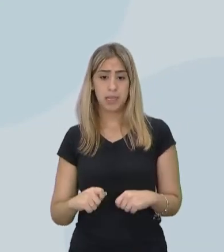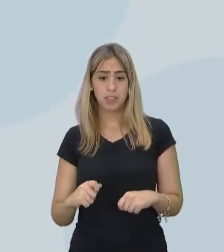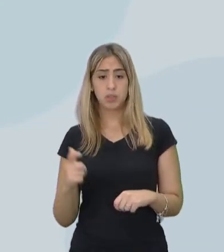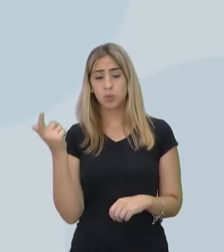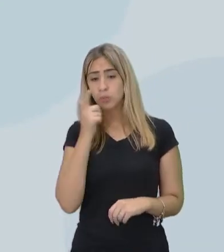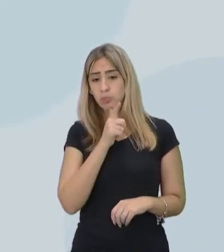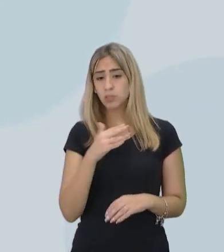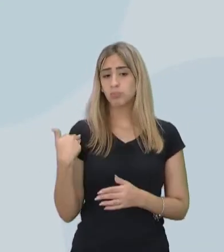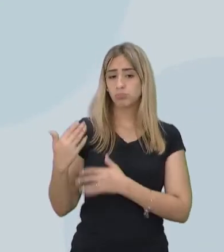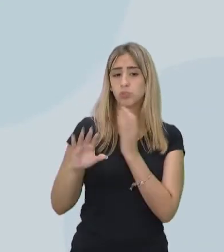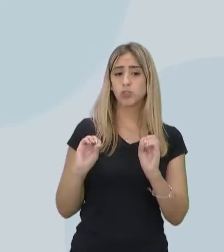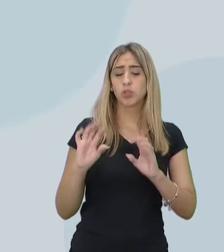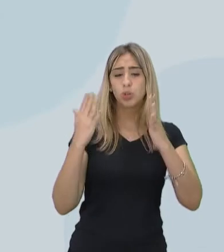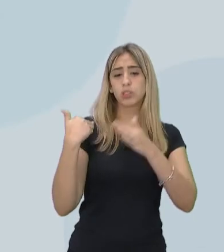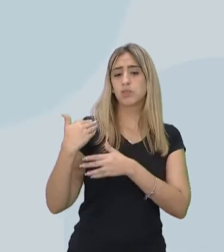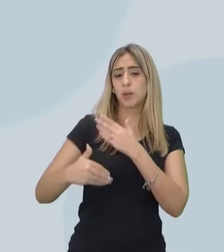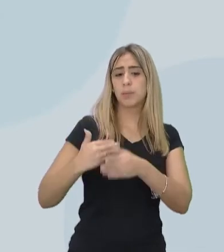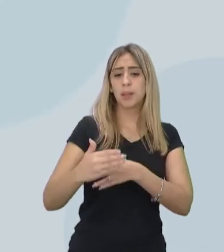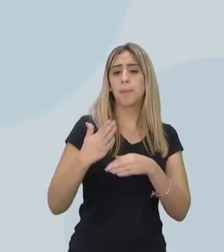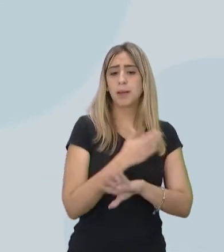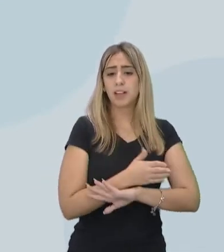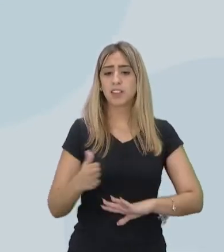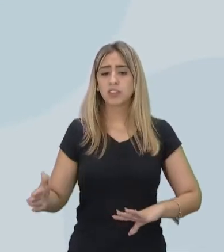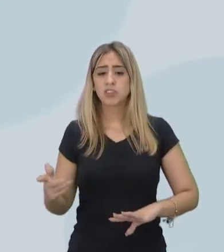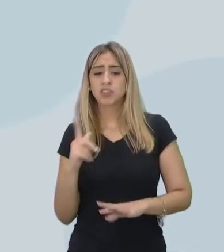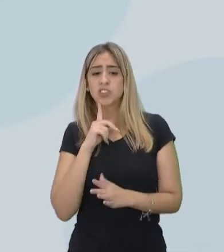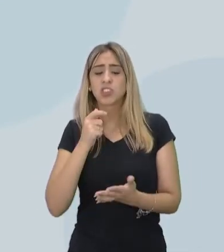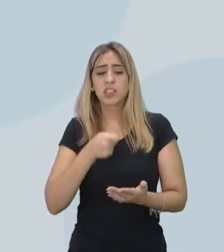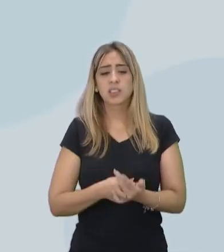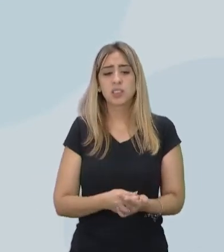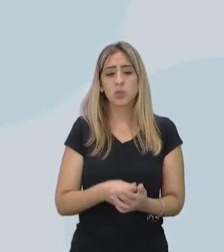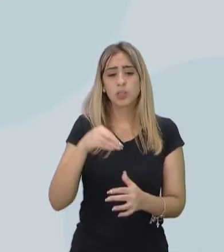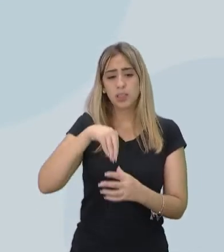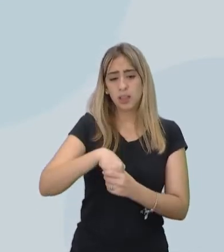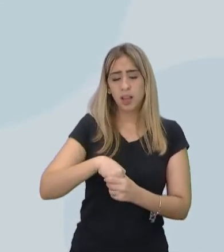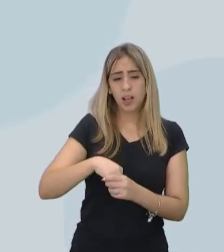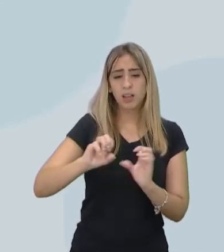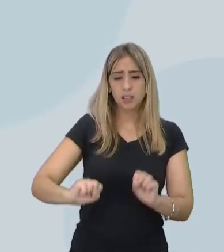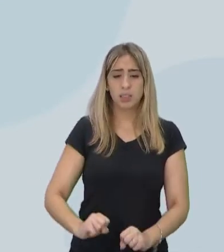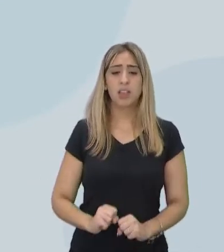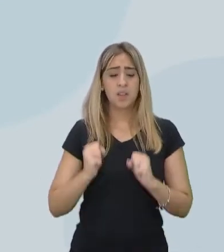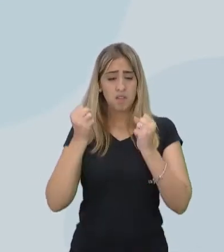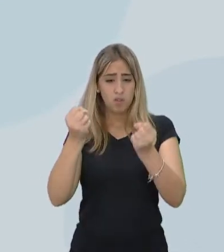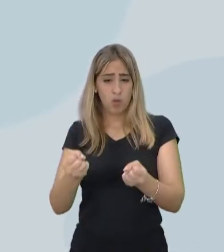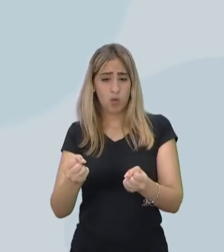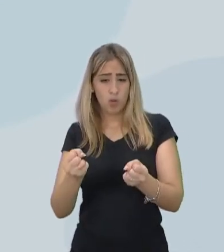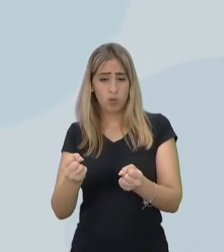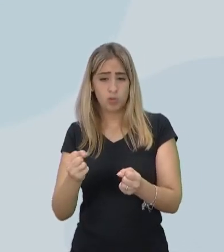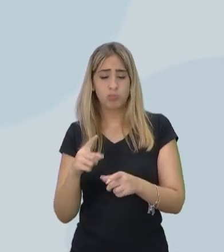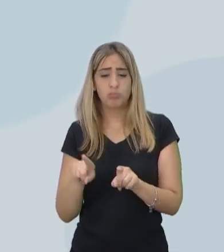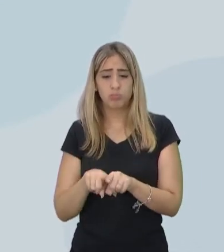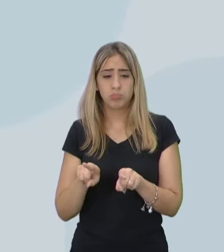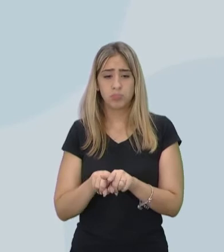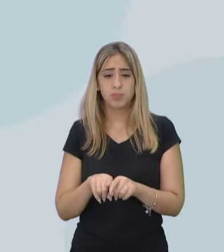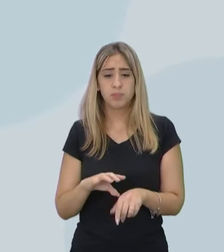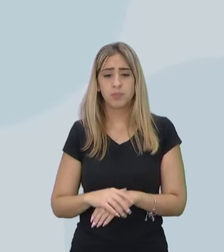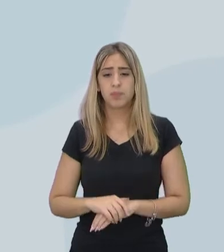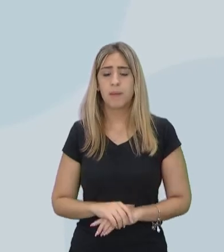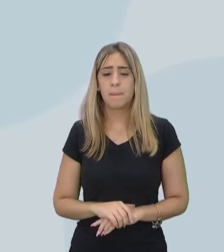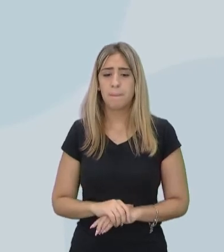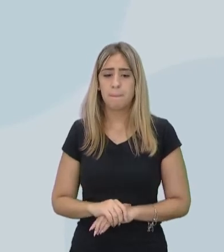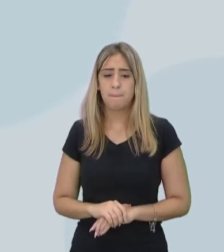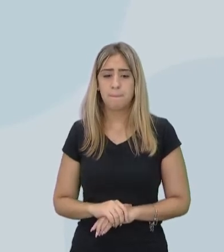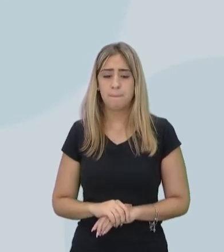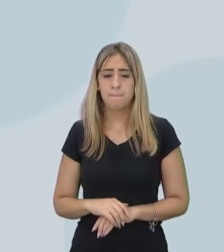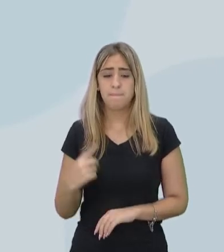capacidade de gerar soluções e desenvolvimento a partir de decisões internas ou reforços externos,